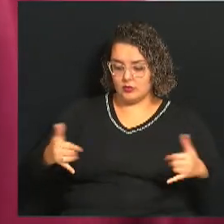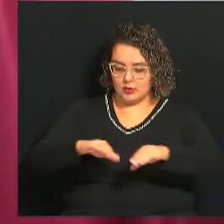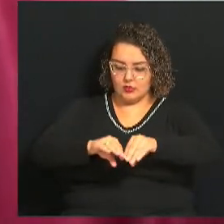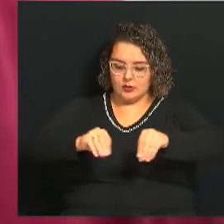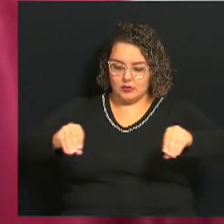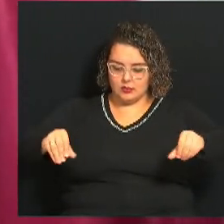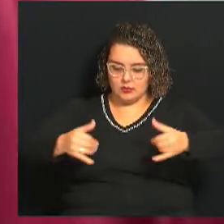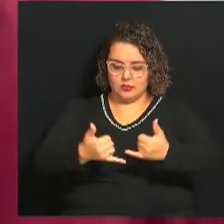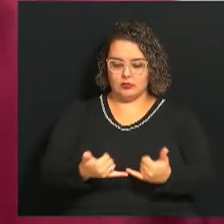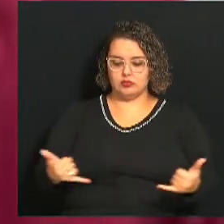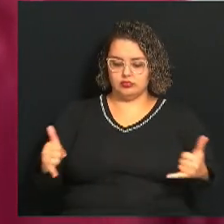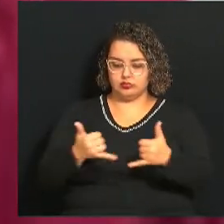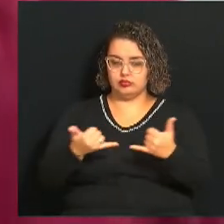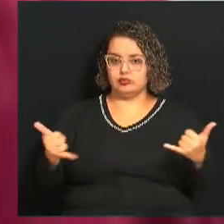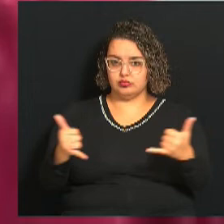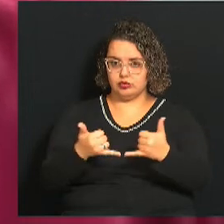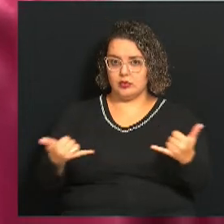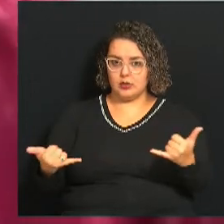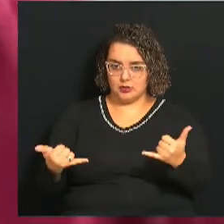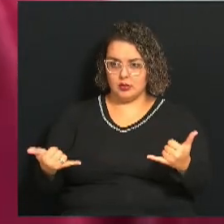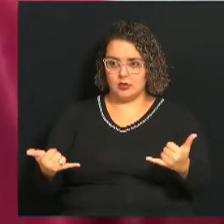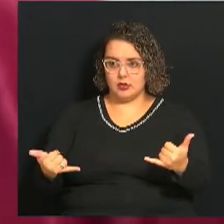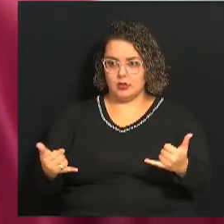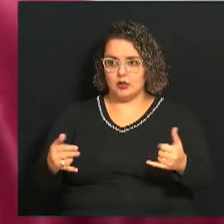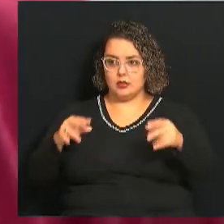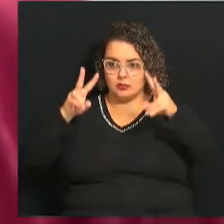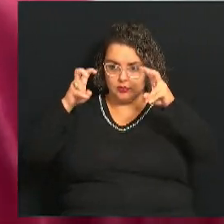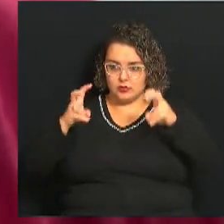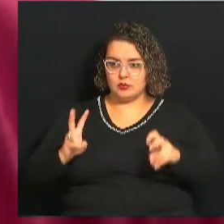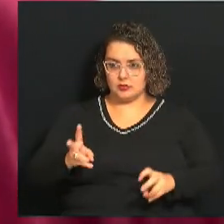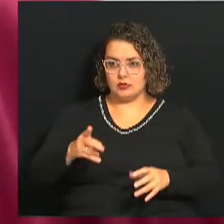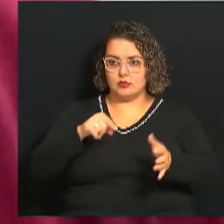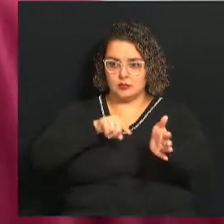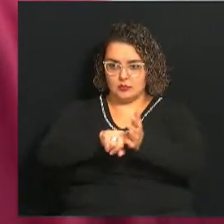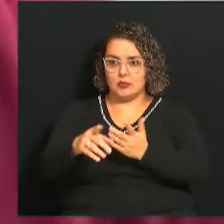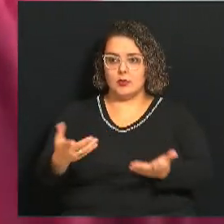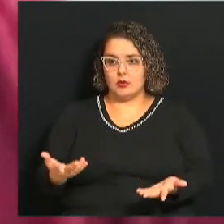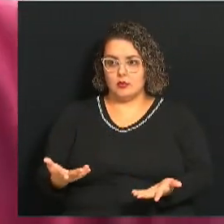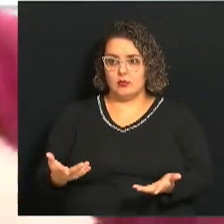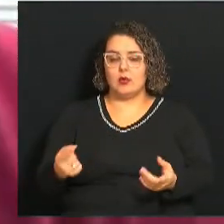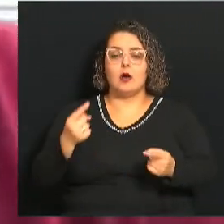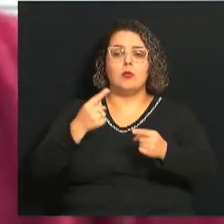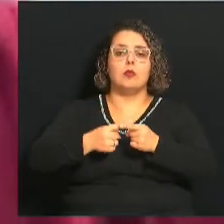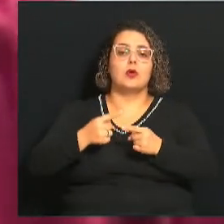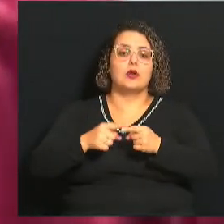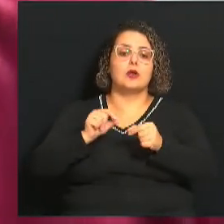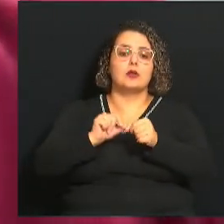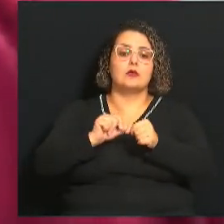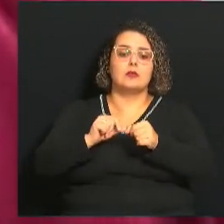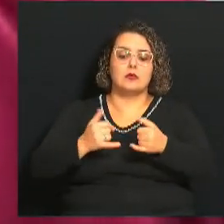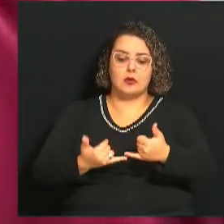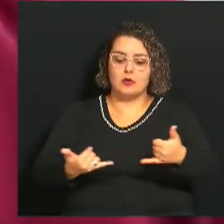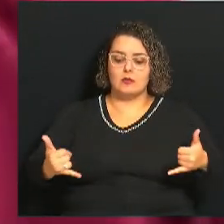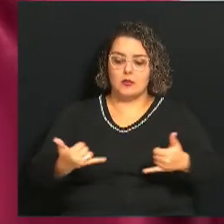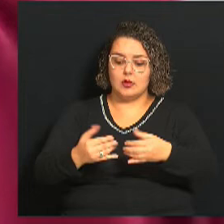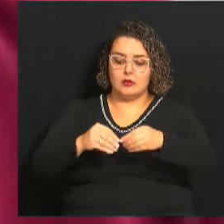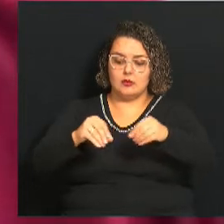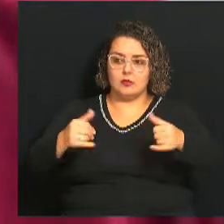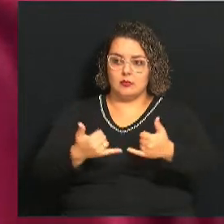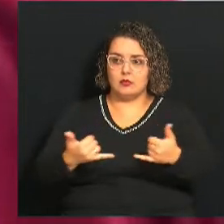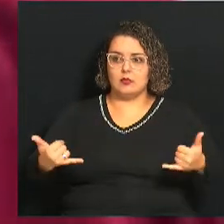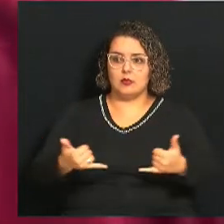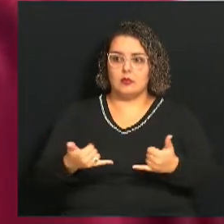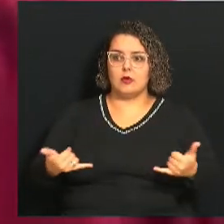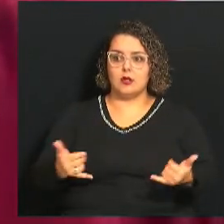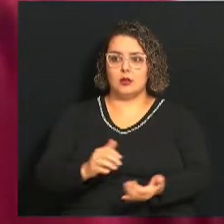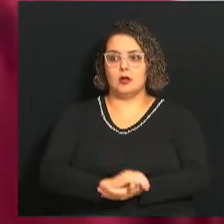nessas discussões é um tema que é recorrente, né? As pessoas questionam por que não faz rede subterrânea e tal. Então, além dessa questão